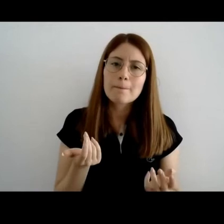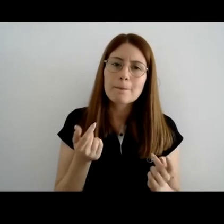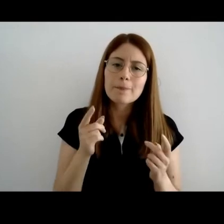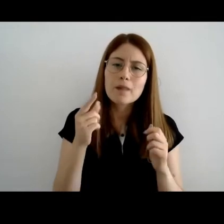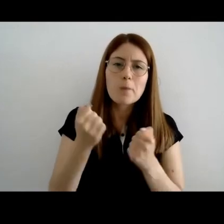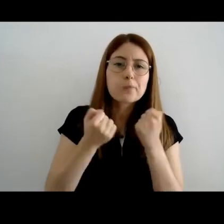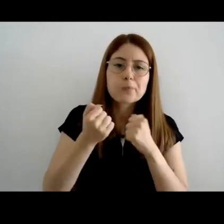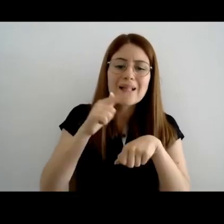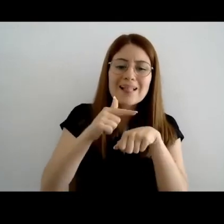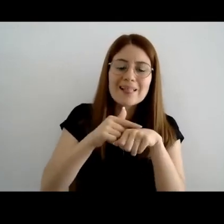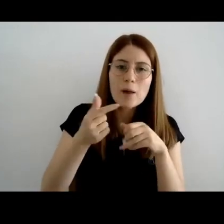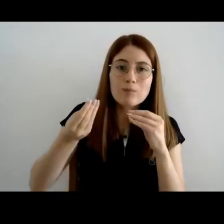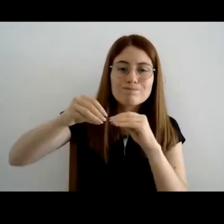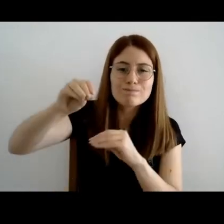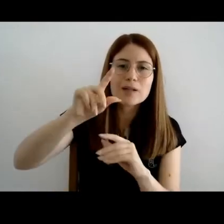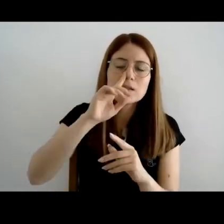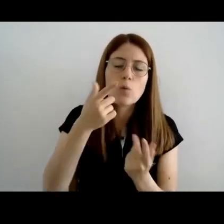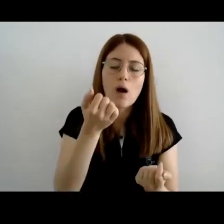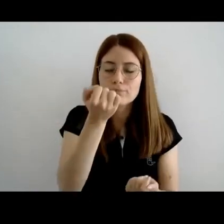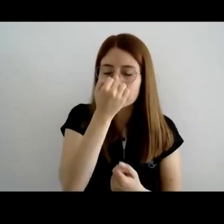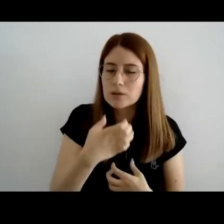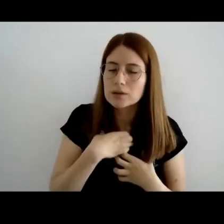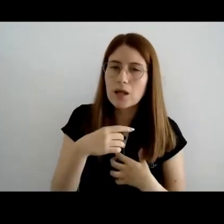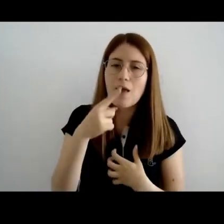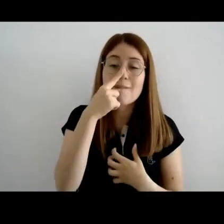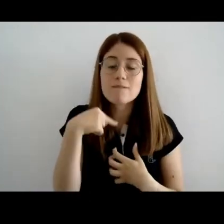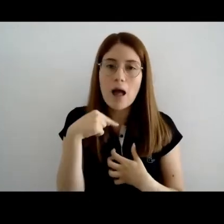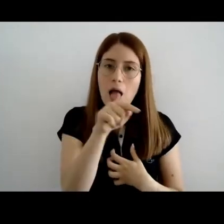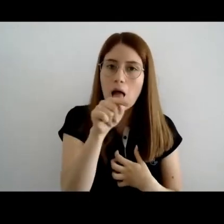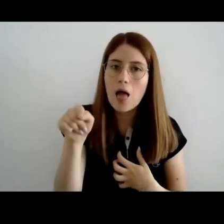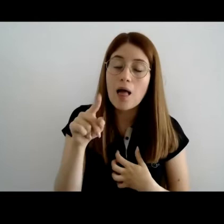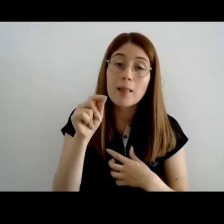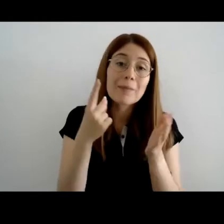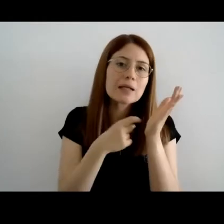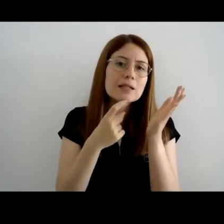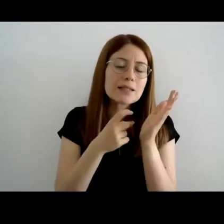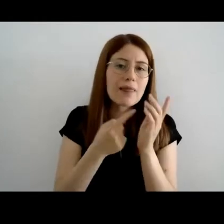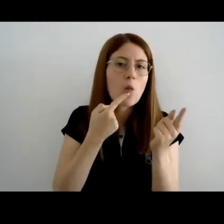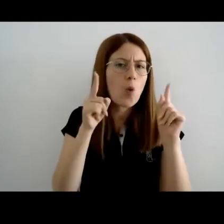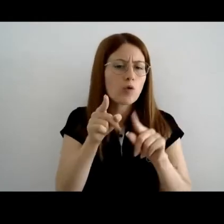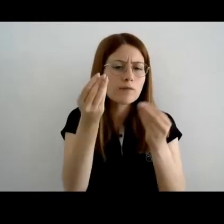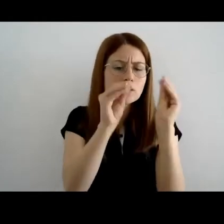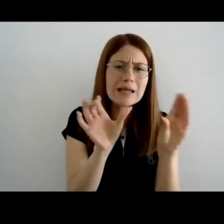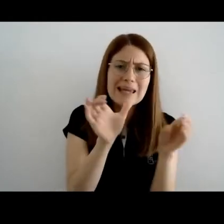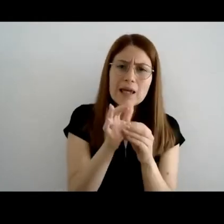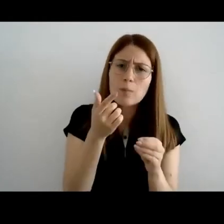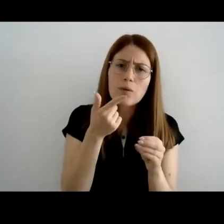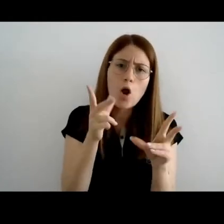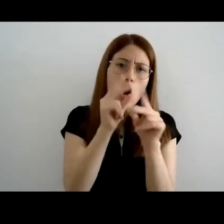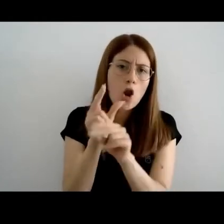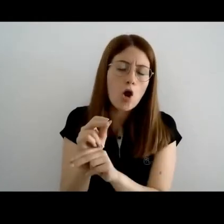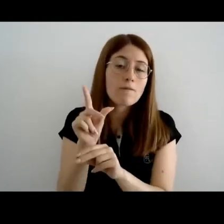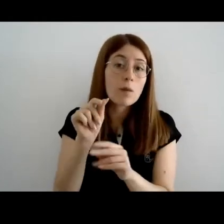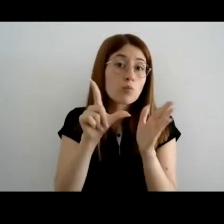prolongar-se no tempo sem que exista frustração, sem que existam erros, necessidades de refazer projetos, de reorganizar equipas. E então a